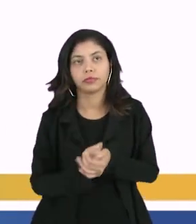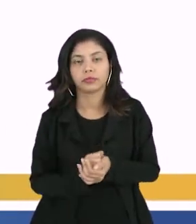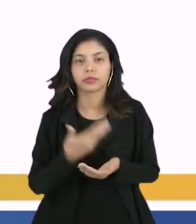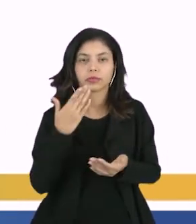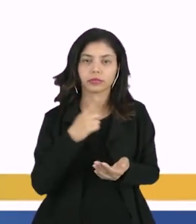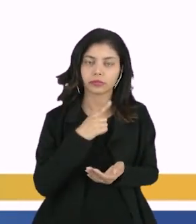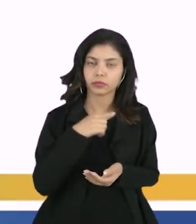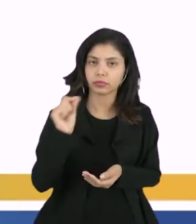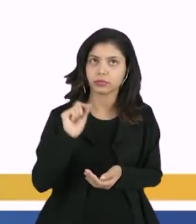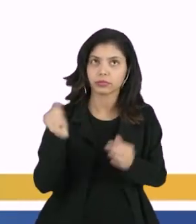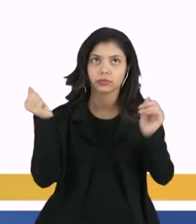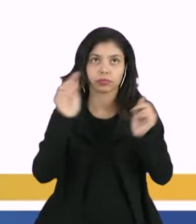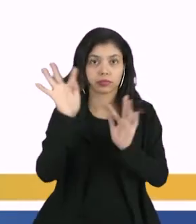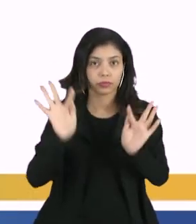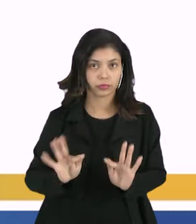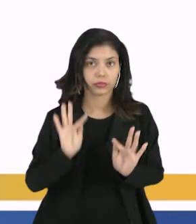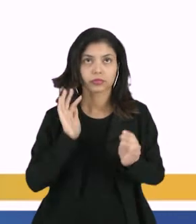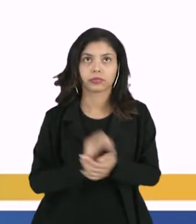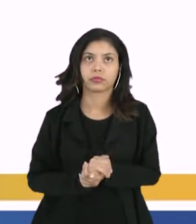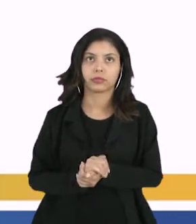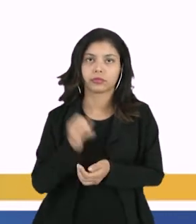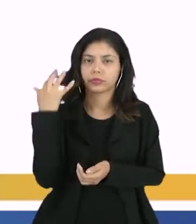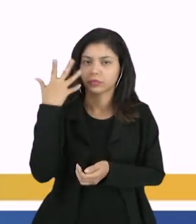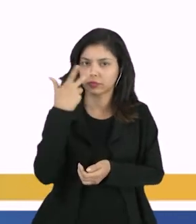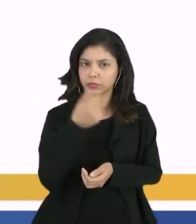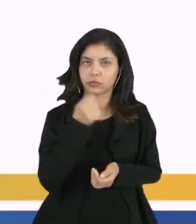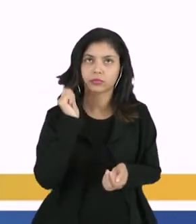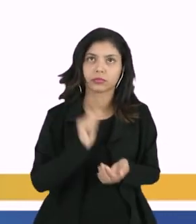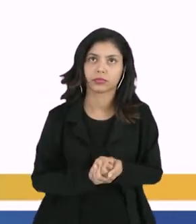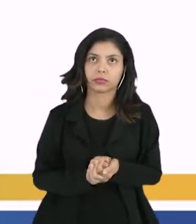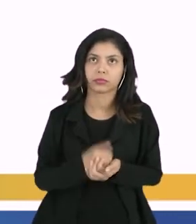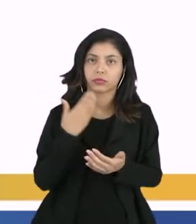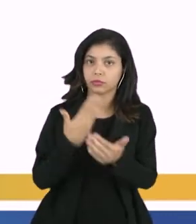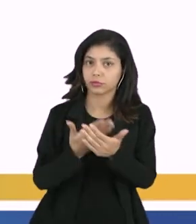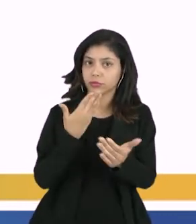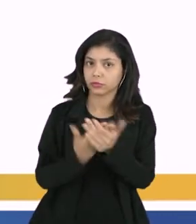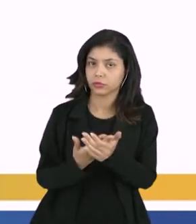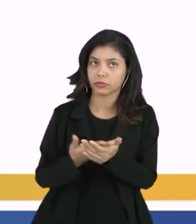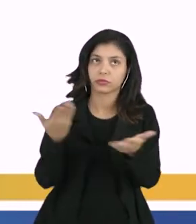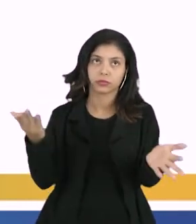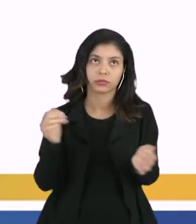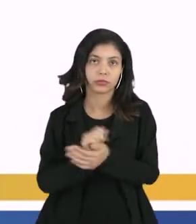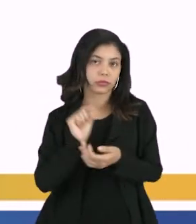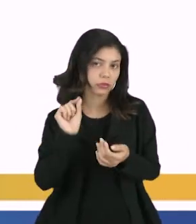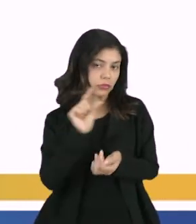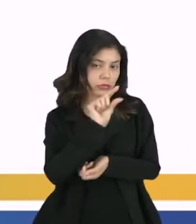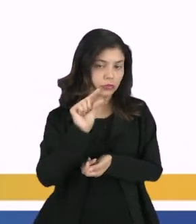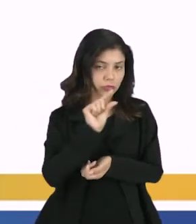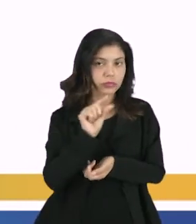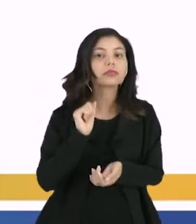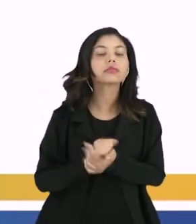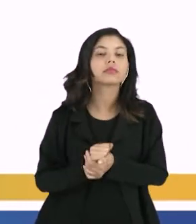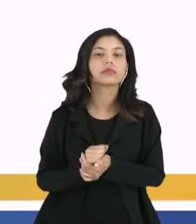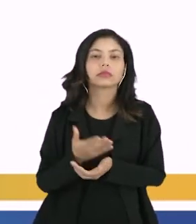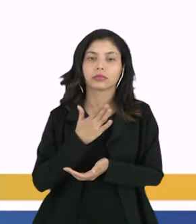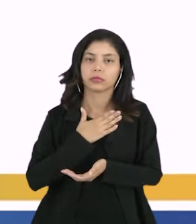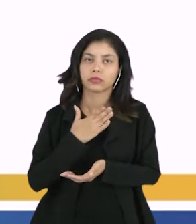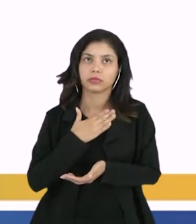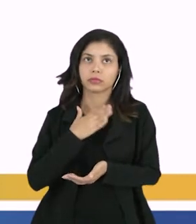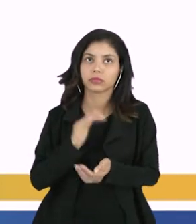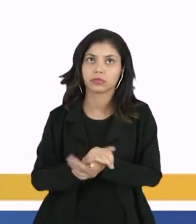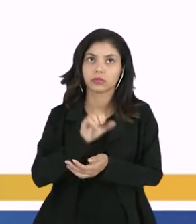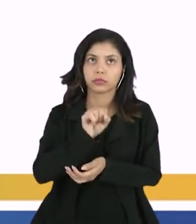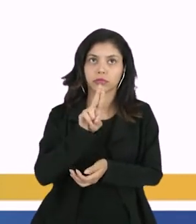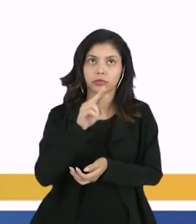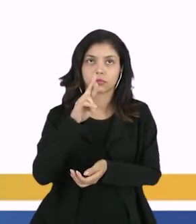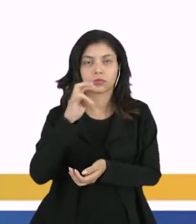Nós temos aí felicidade, beleza, estudante. Então, o que está em negrito são os meus